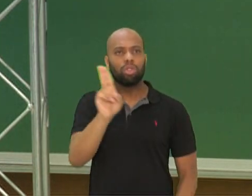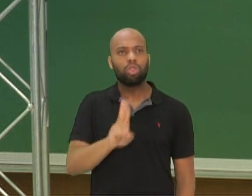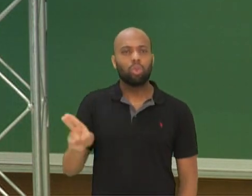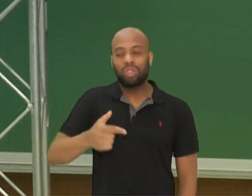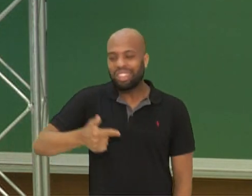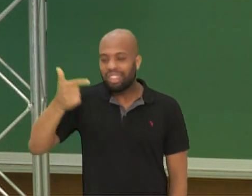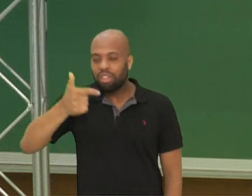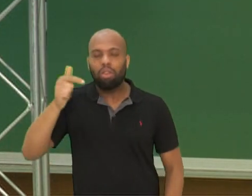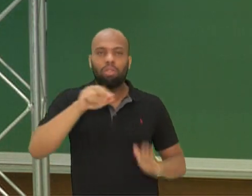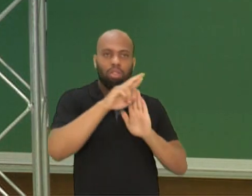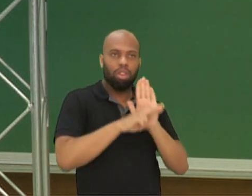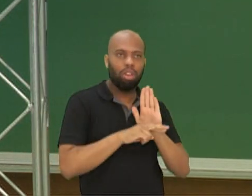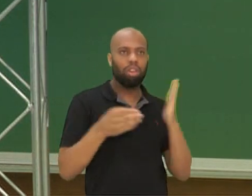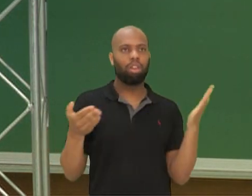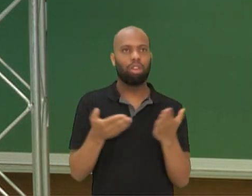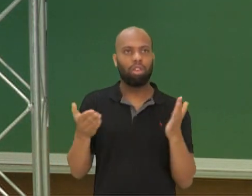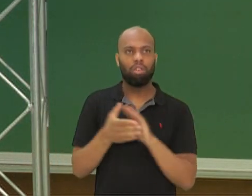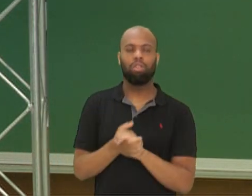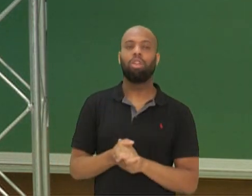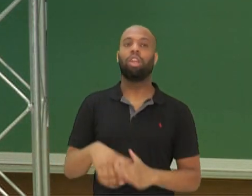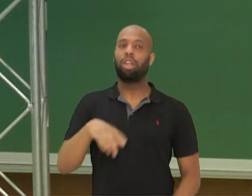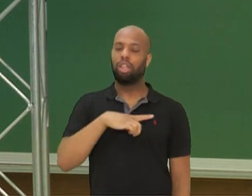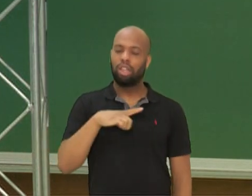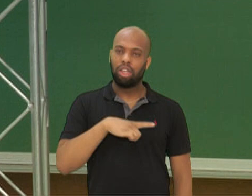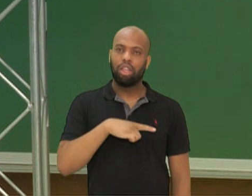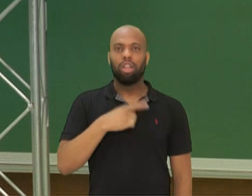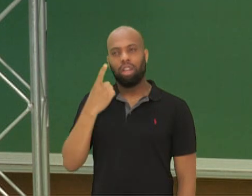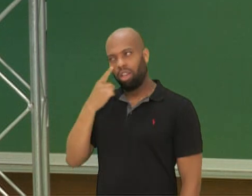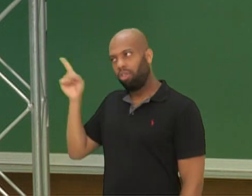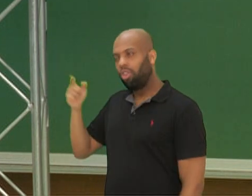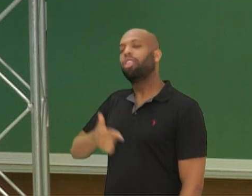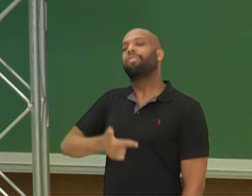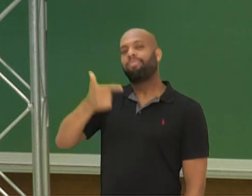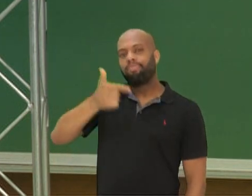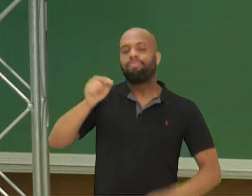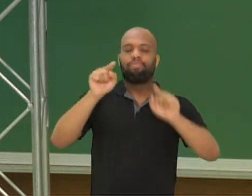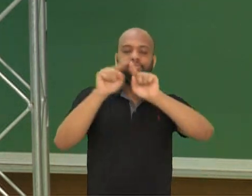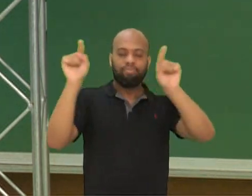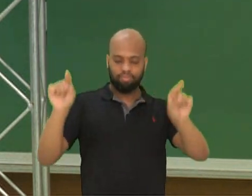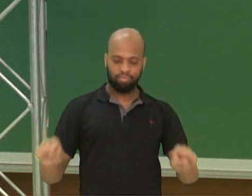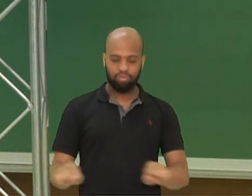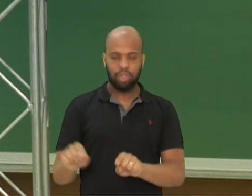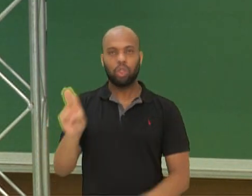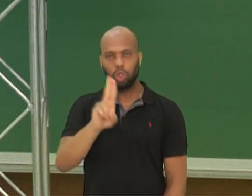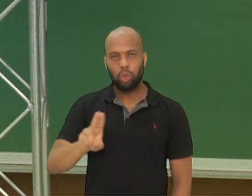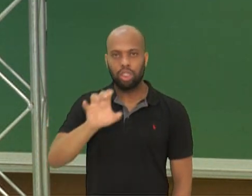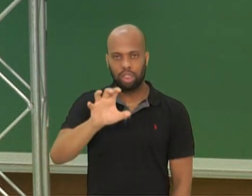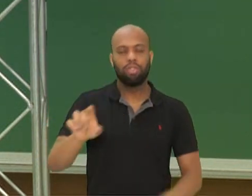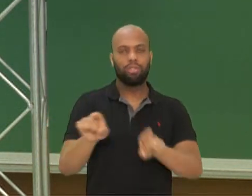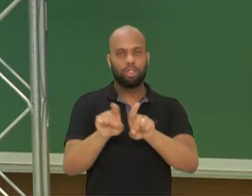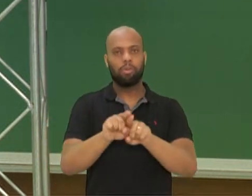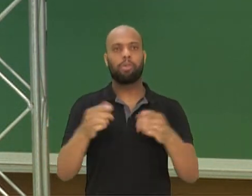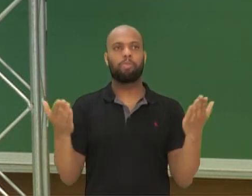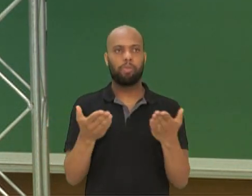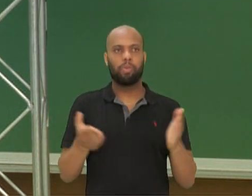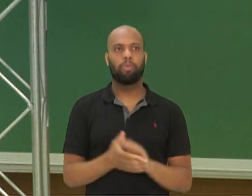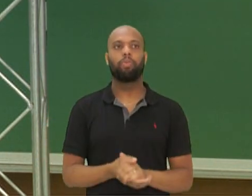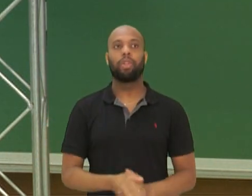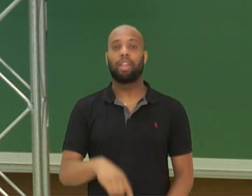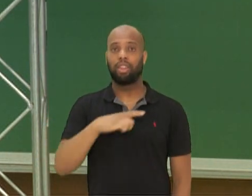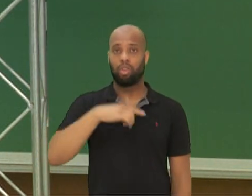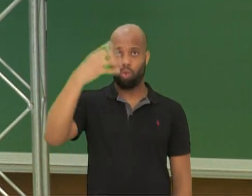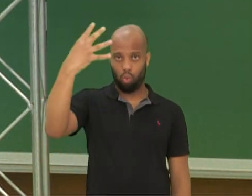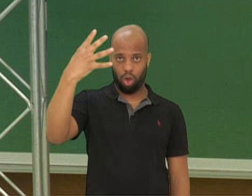pode esquecer as bases, simplificar, né? Excluir, enfim, deletar, faz o que você quiser.